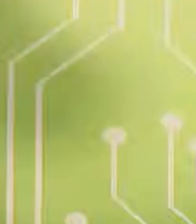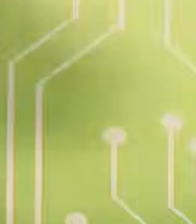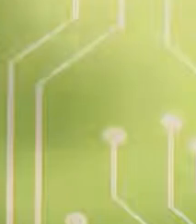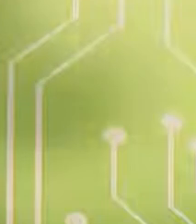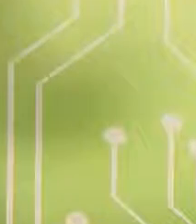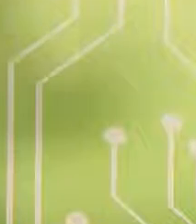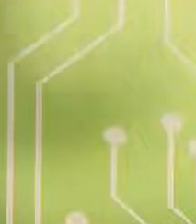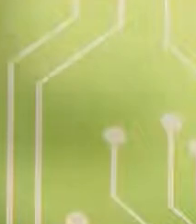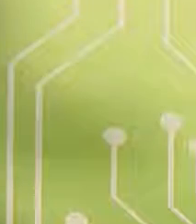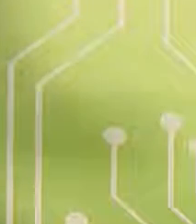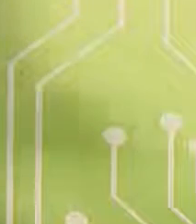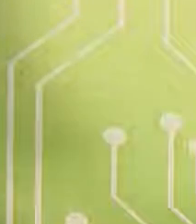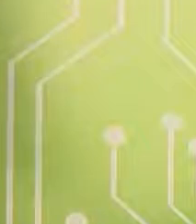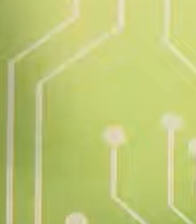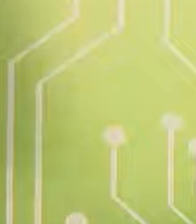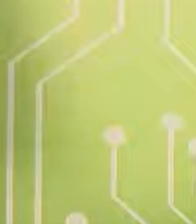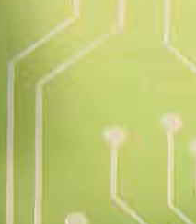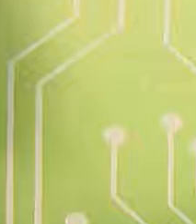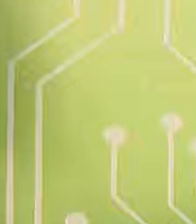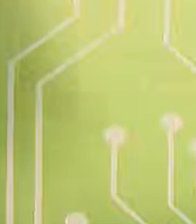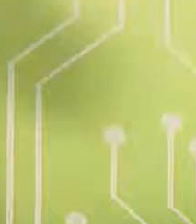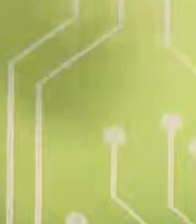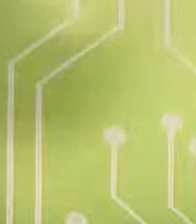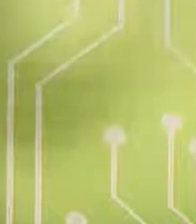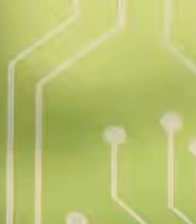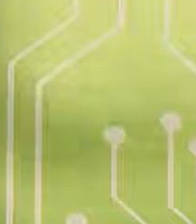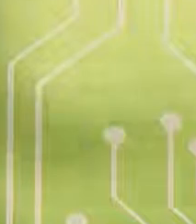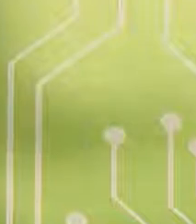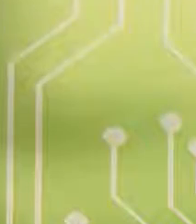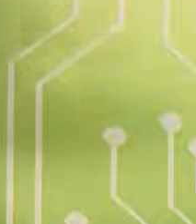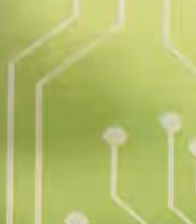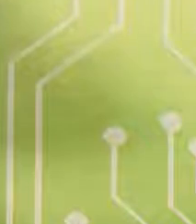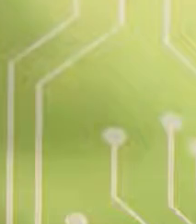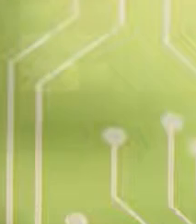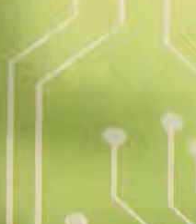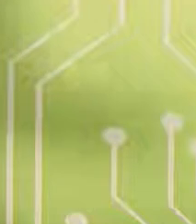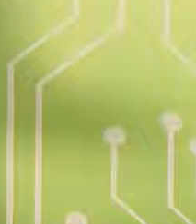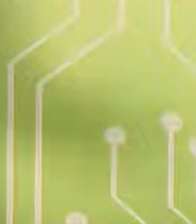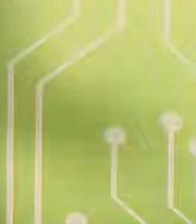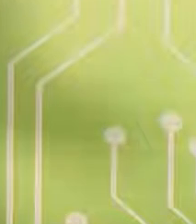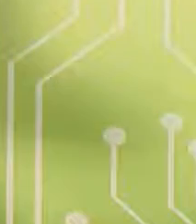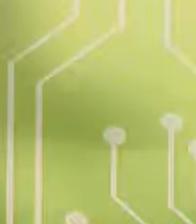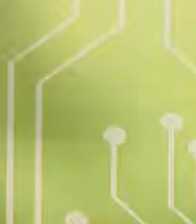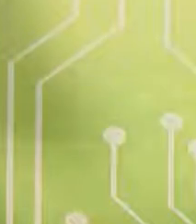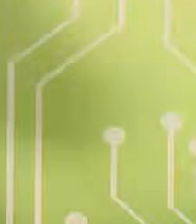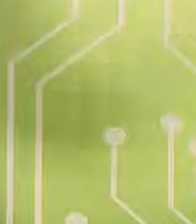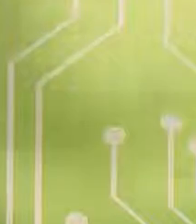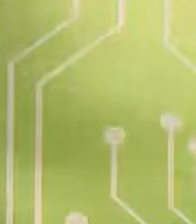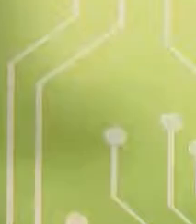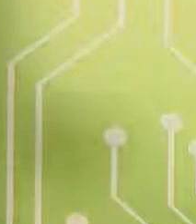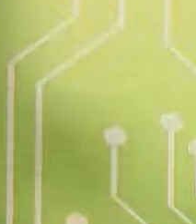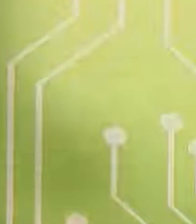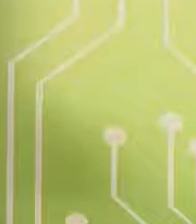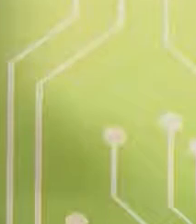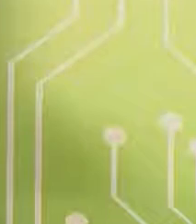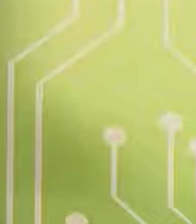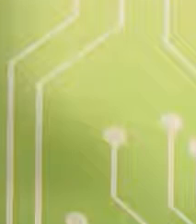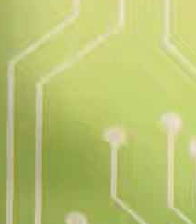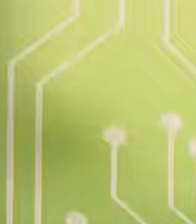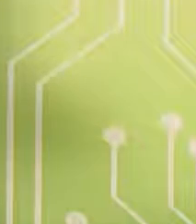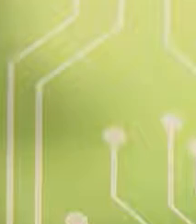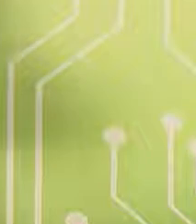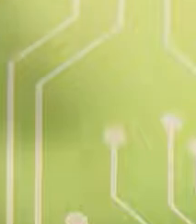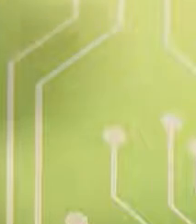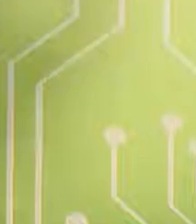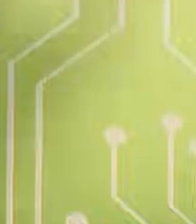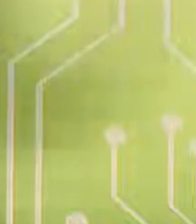a sociedade ela é de tal forma que o trabalho influencia a organização social e a organização influencia o